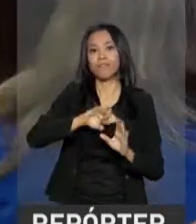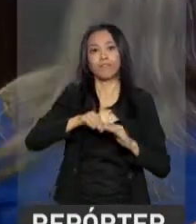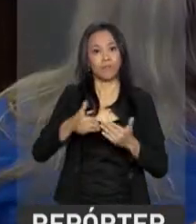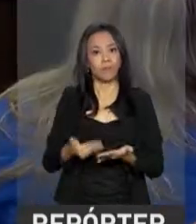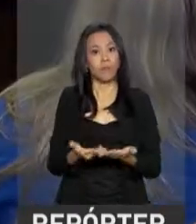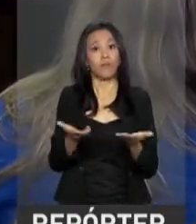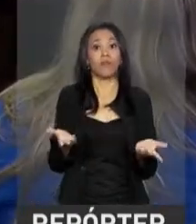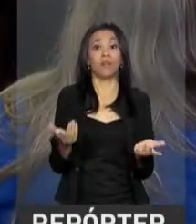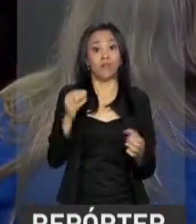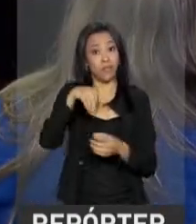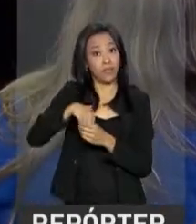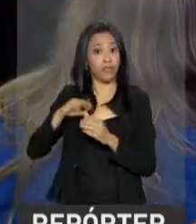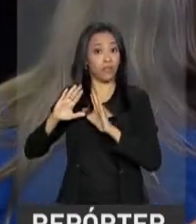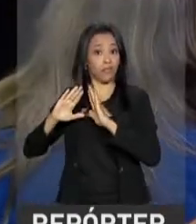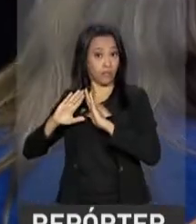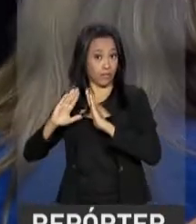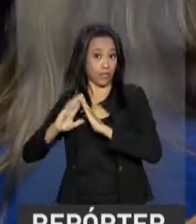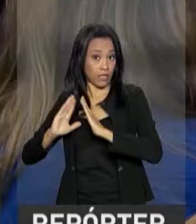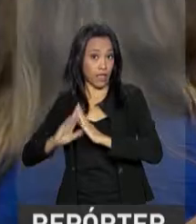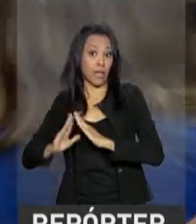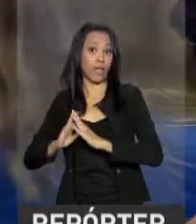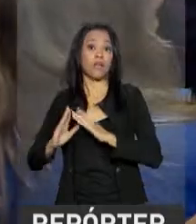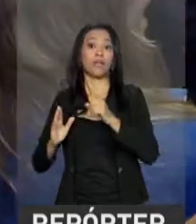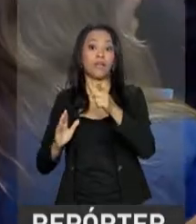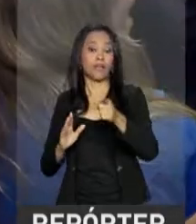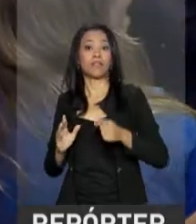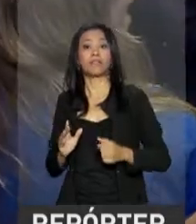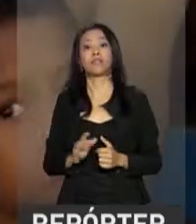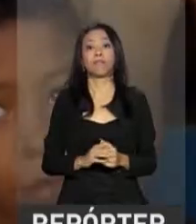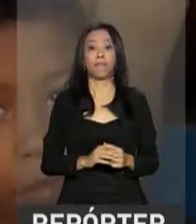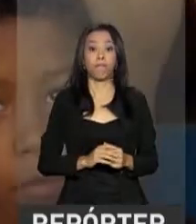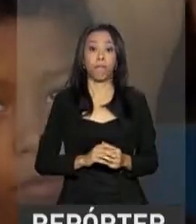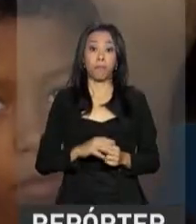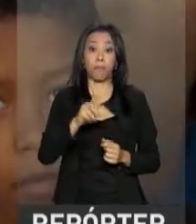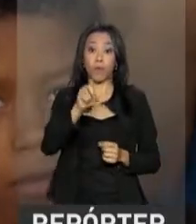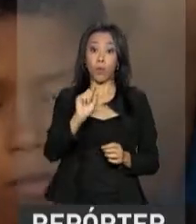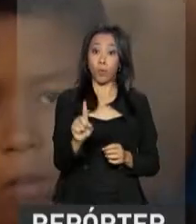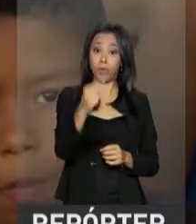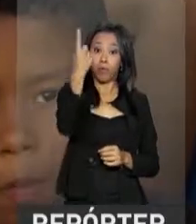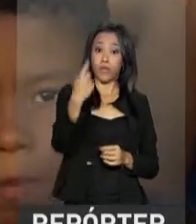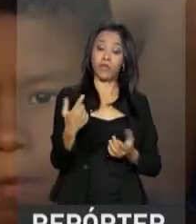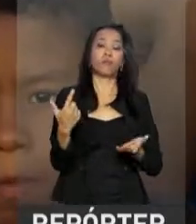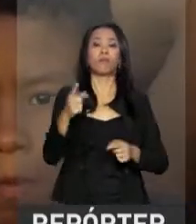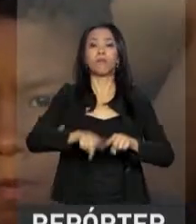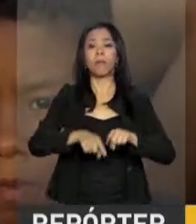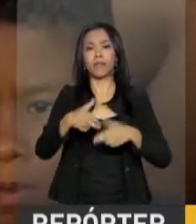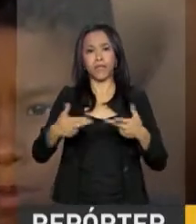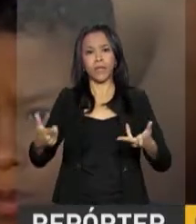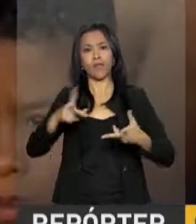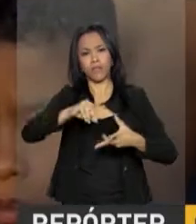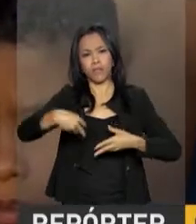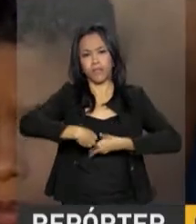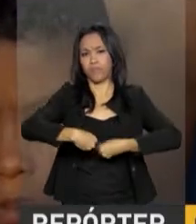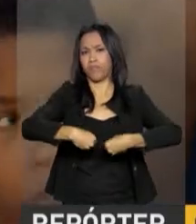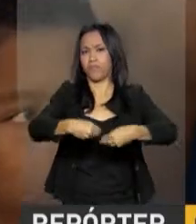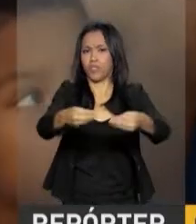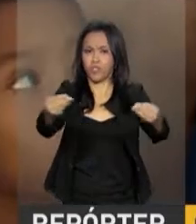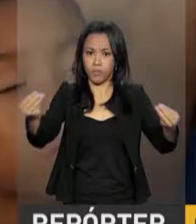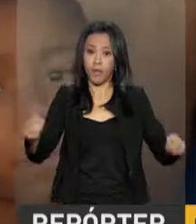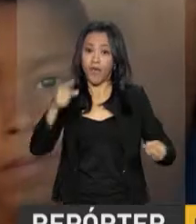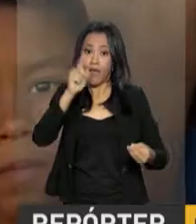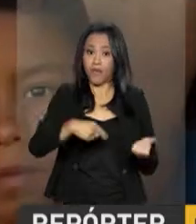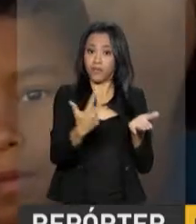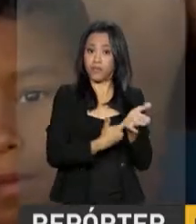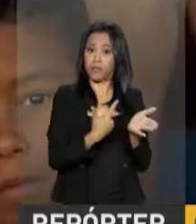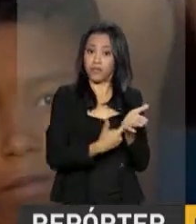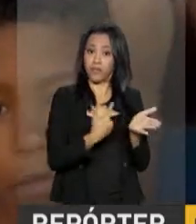convívio do lar e evidentemente que o estado tem que dar sua parte o primeiro material que vai ser distribuído é esse gibim